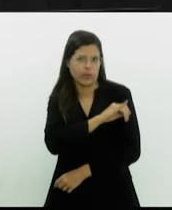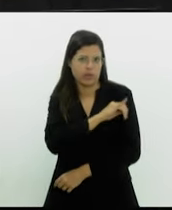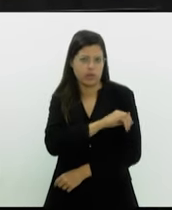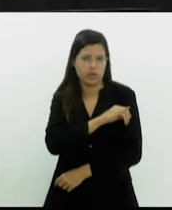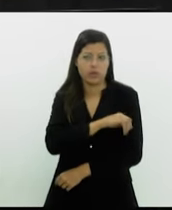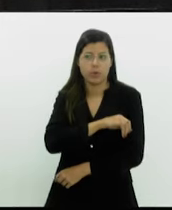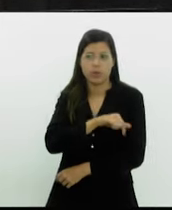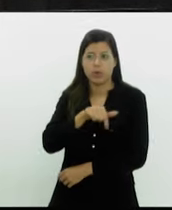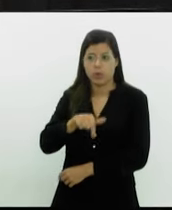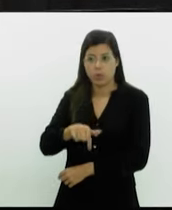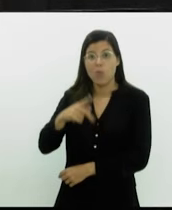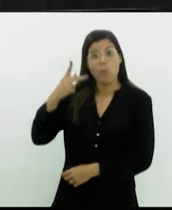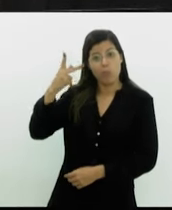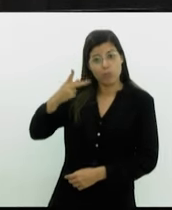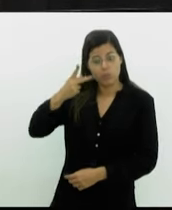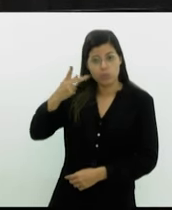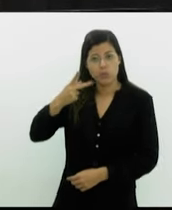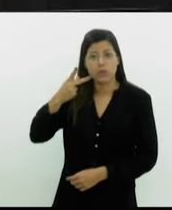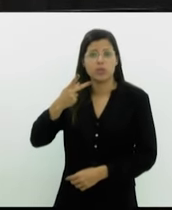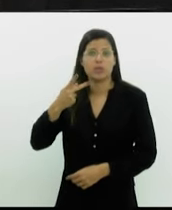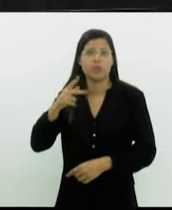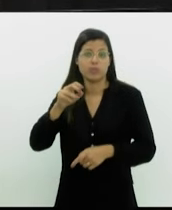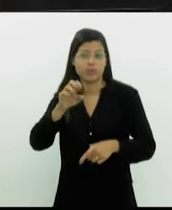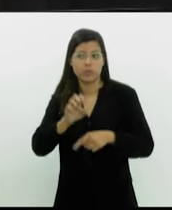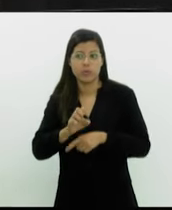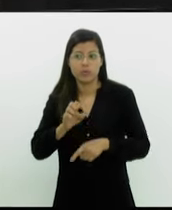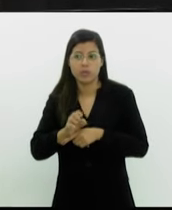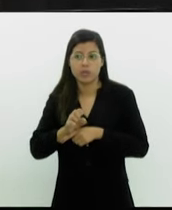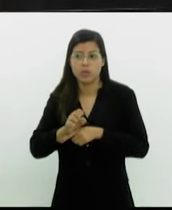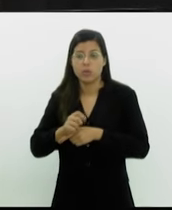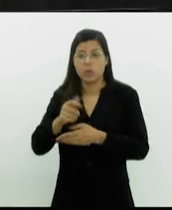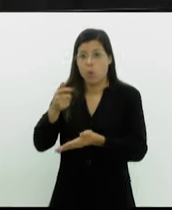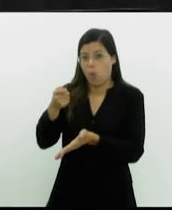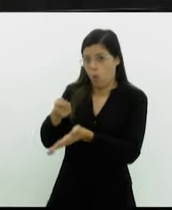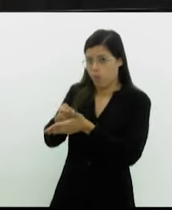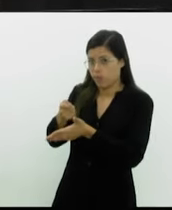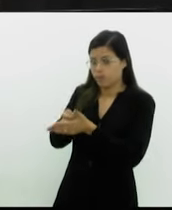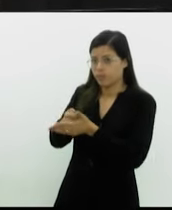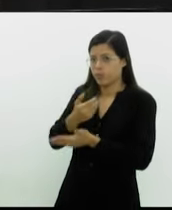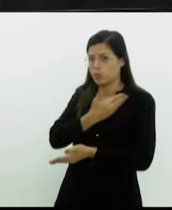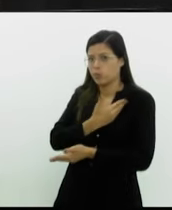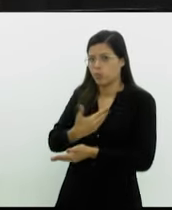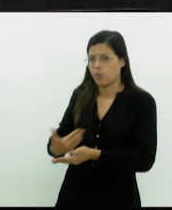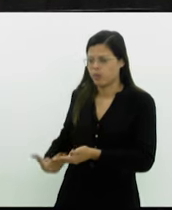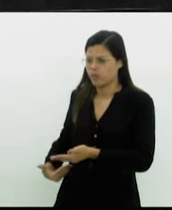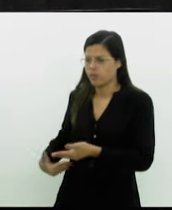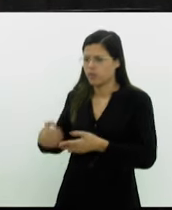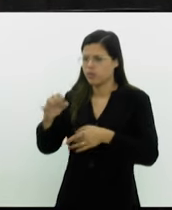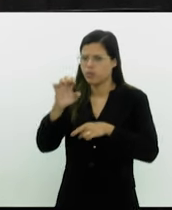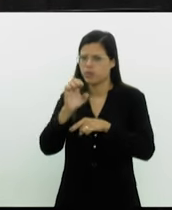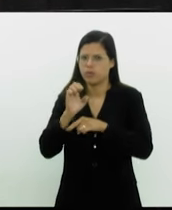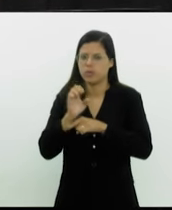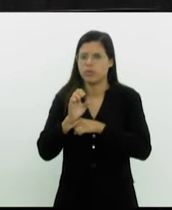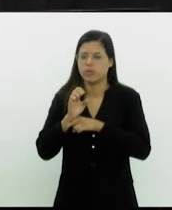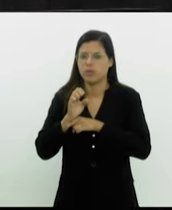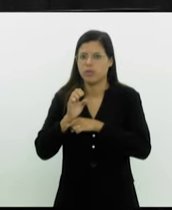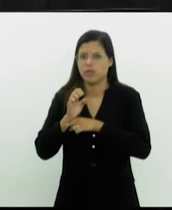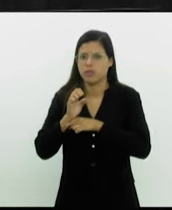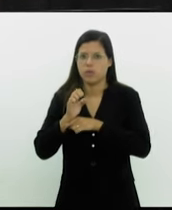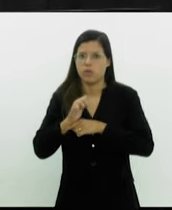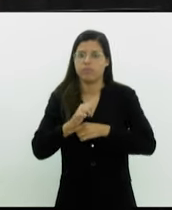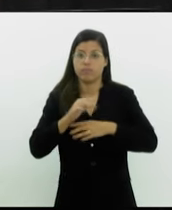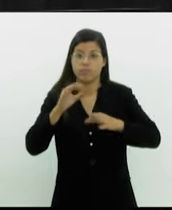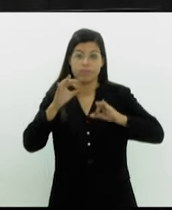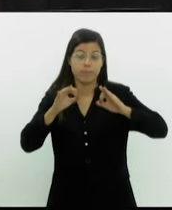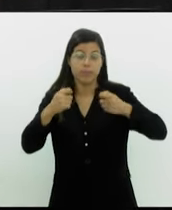As forças políticas locais cobram do governo do Estado que ele seja justo